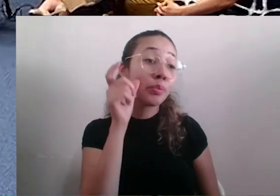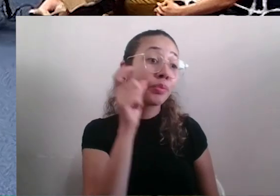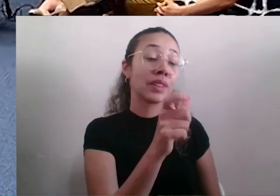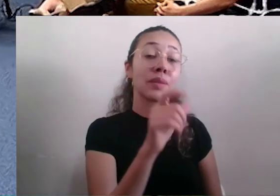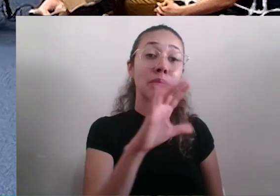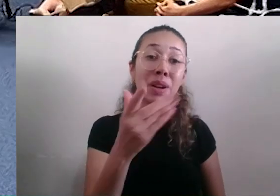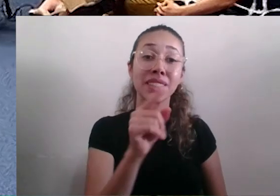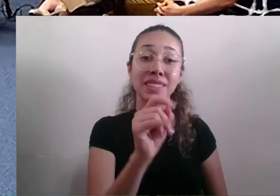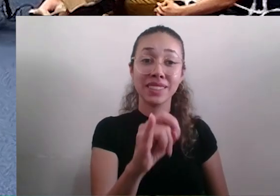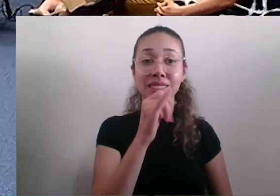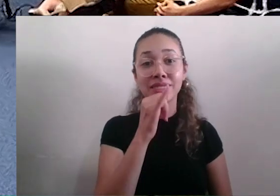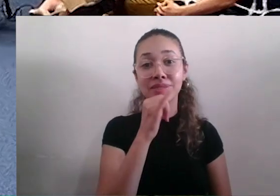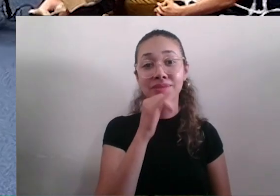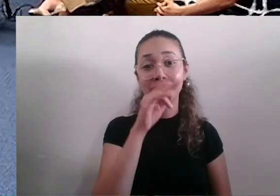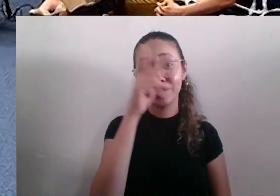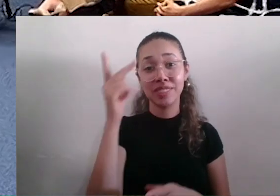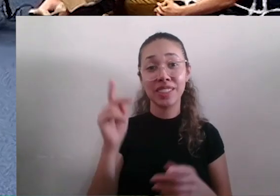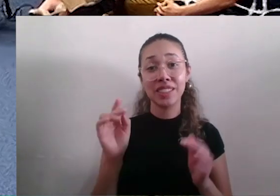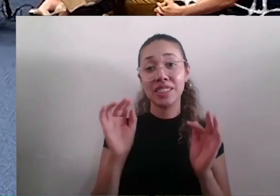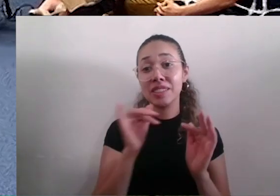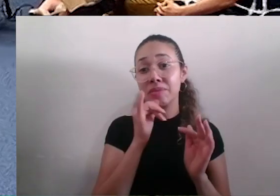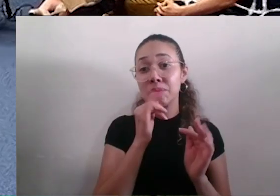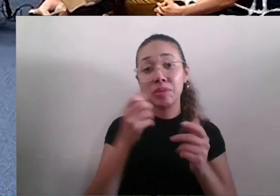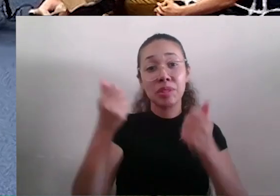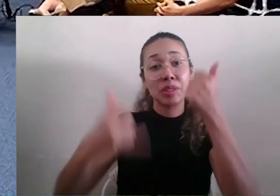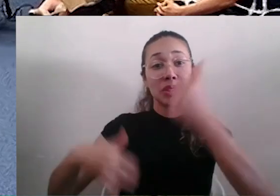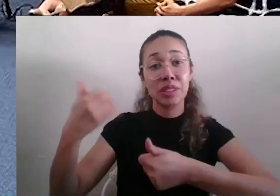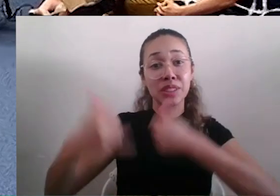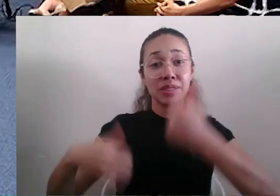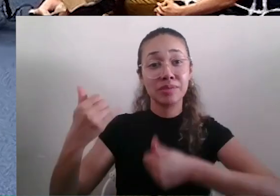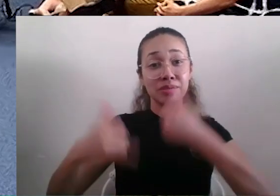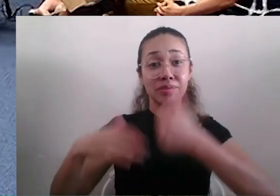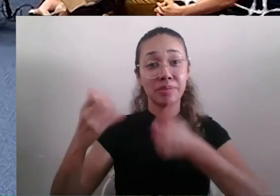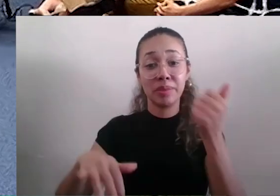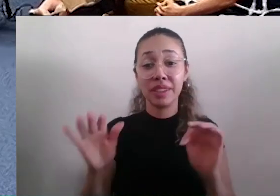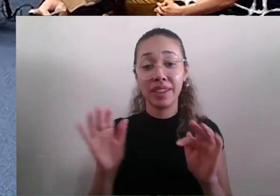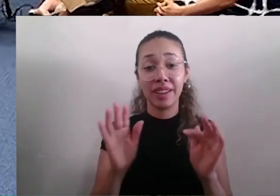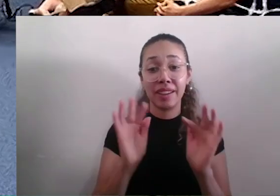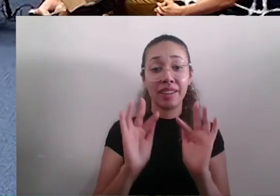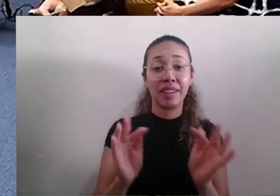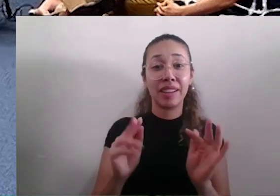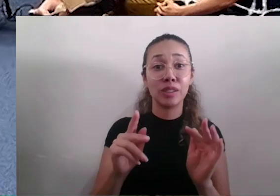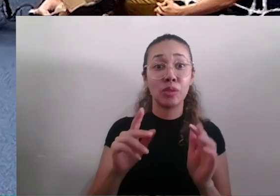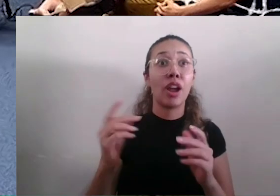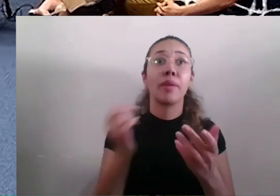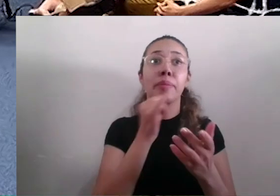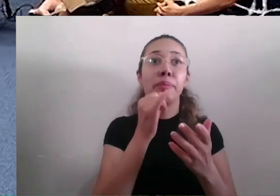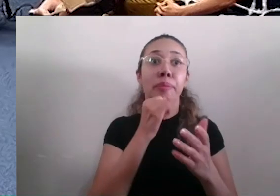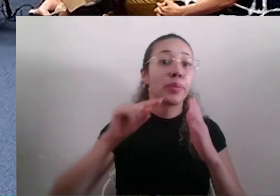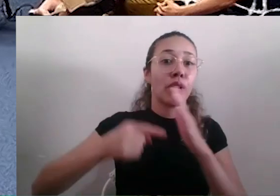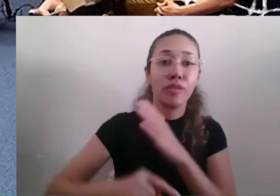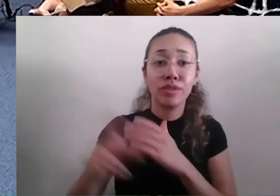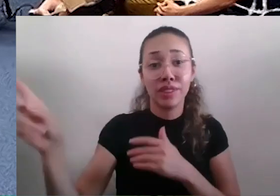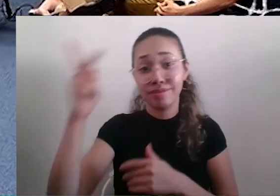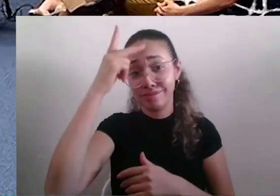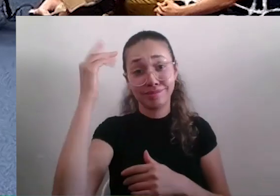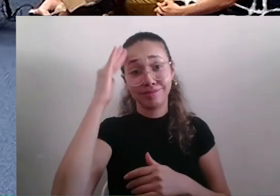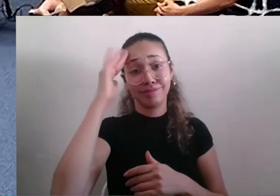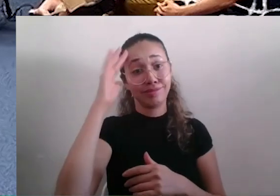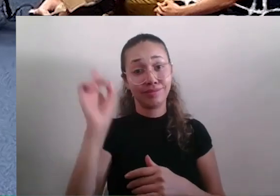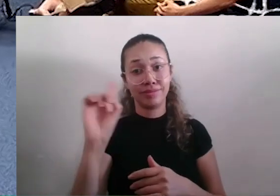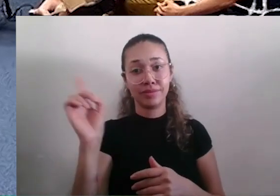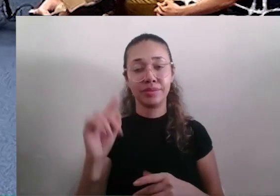gente literalmente não entende a gente Proc castigo a gente entrevistou dois dois